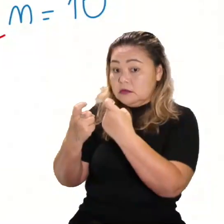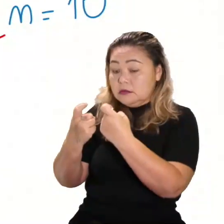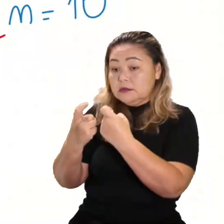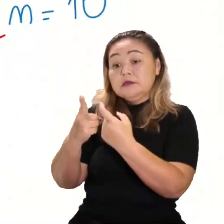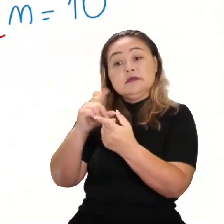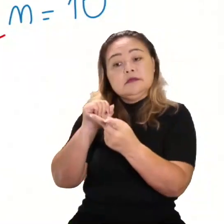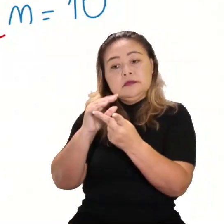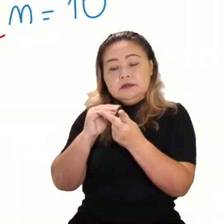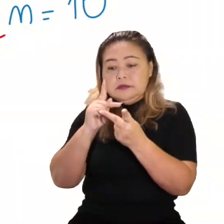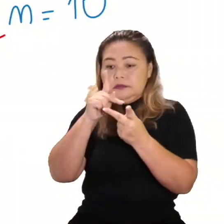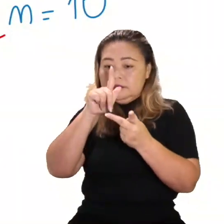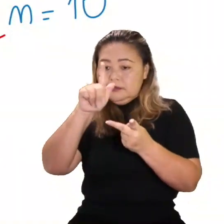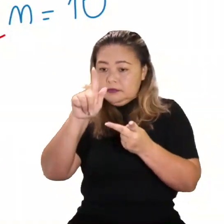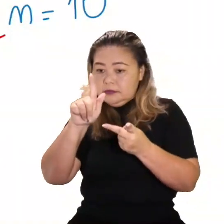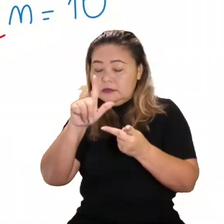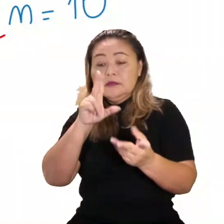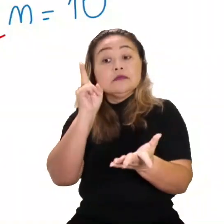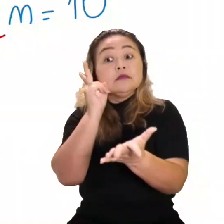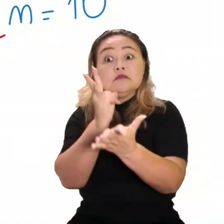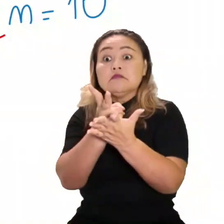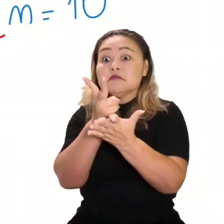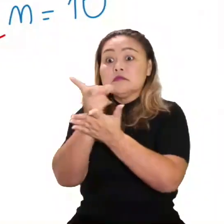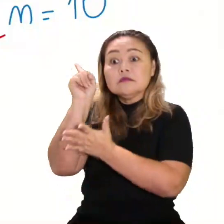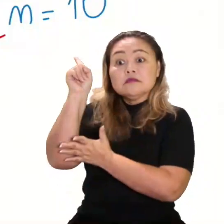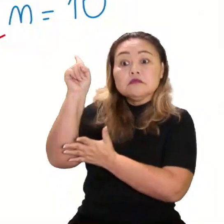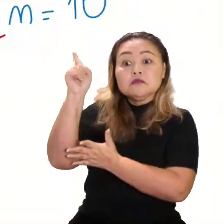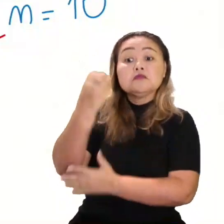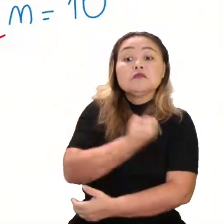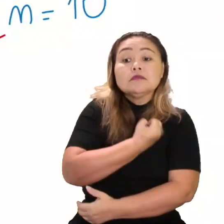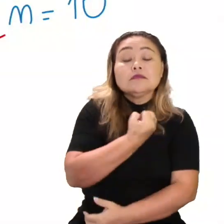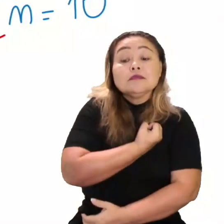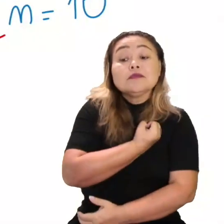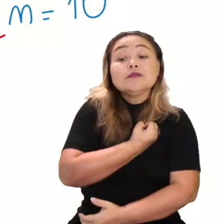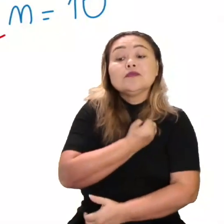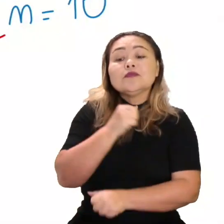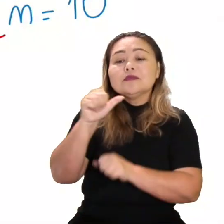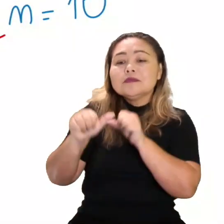duas progressões têm os mesmos